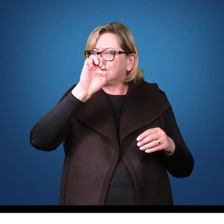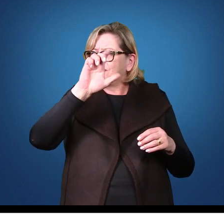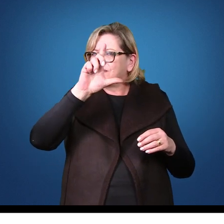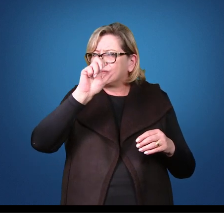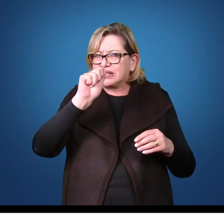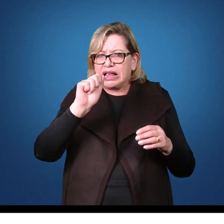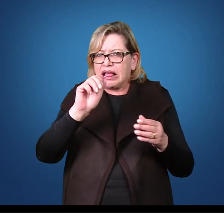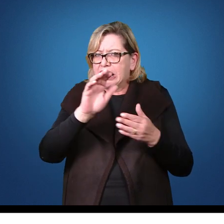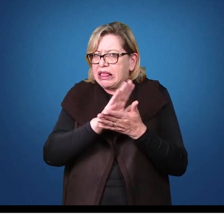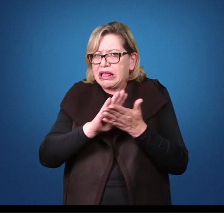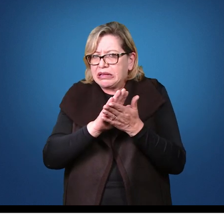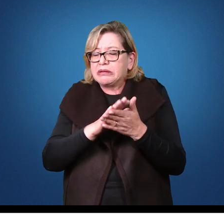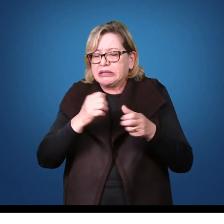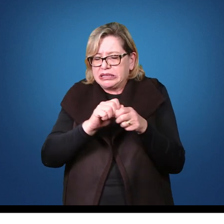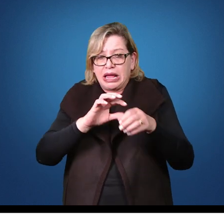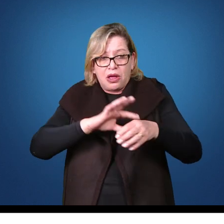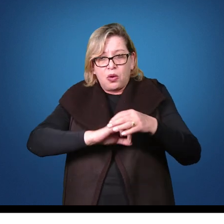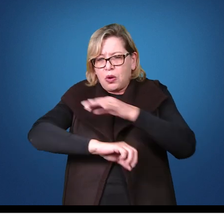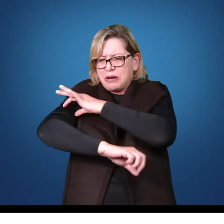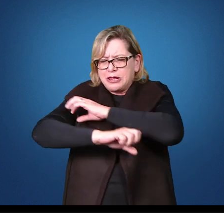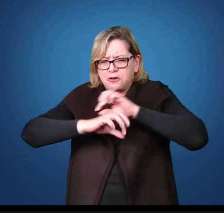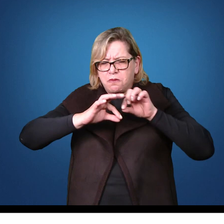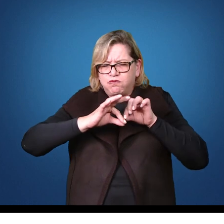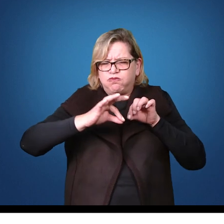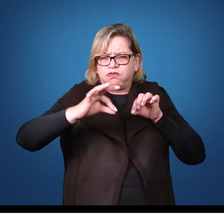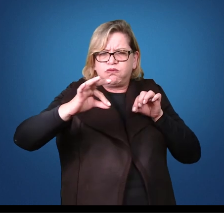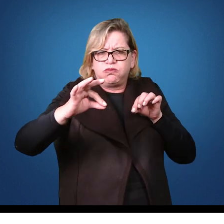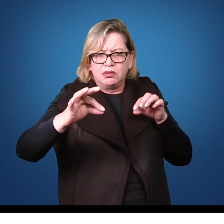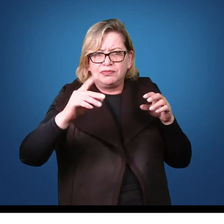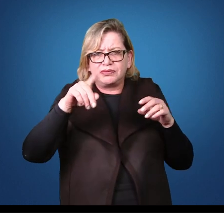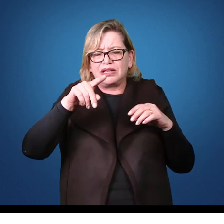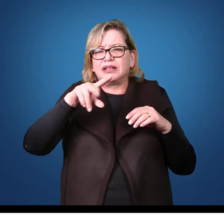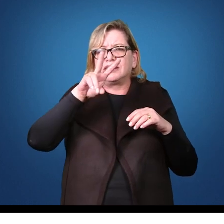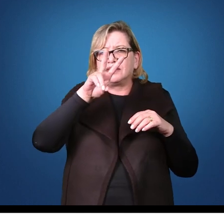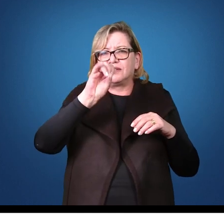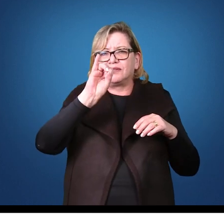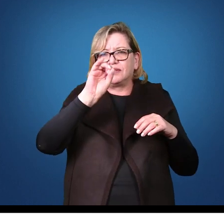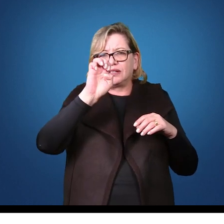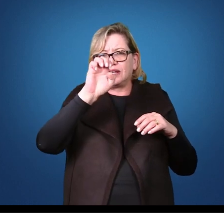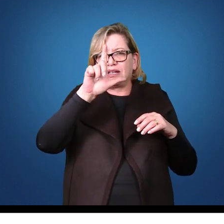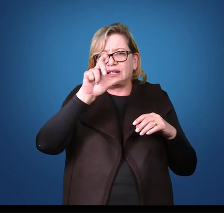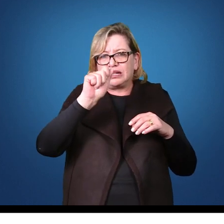Nada de economizar braço. Isso aqui é uma viela.